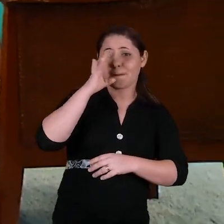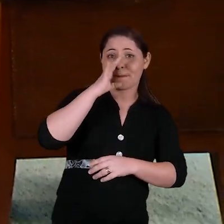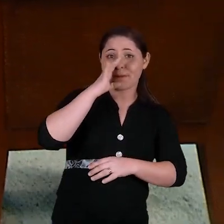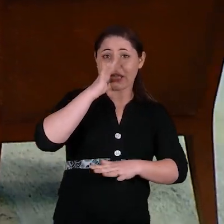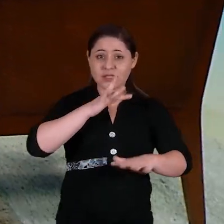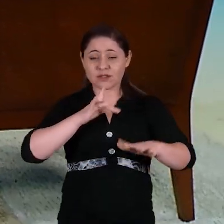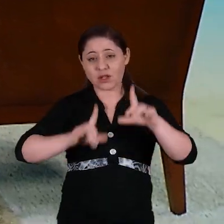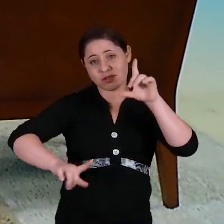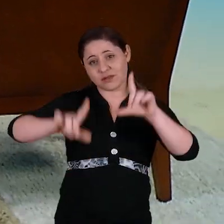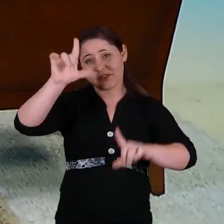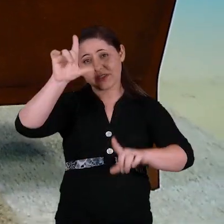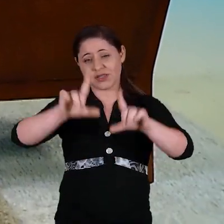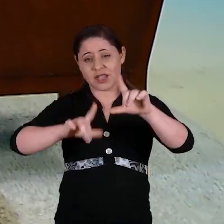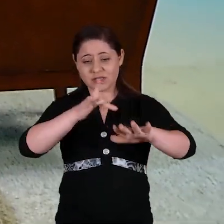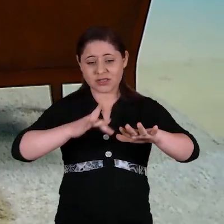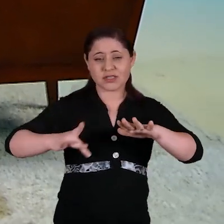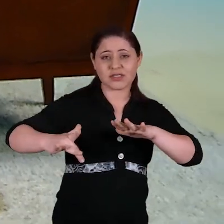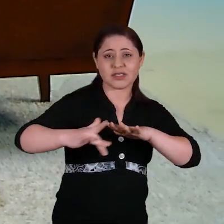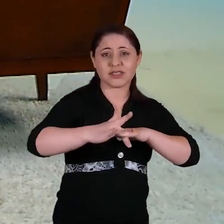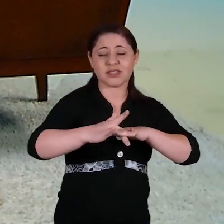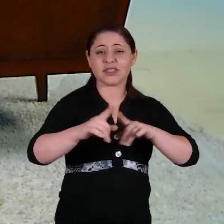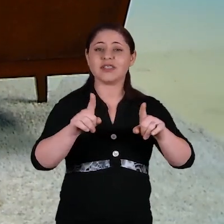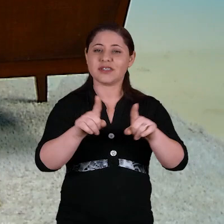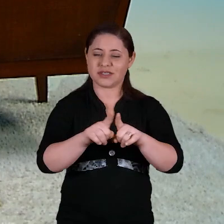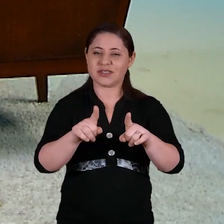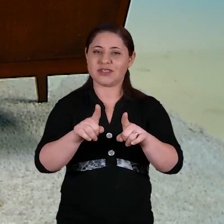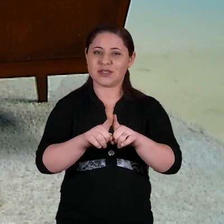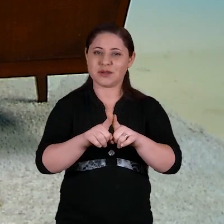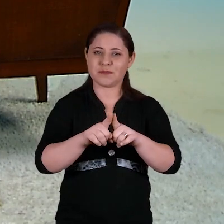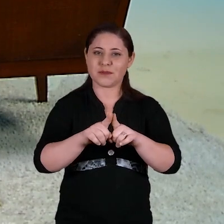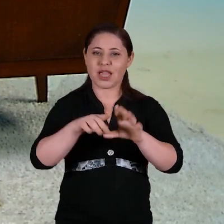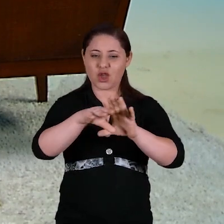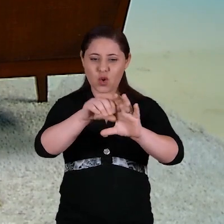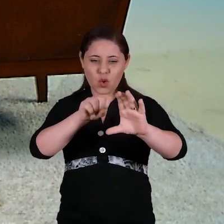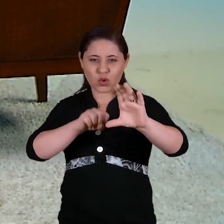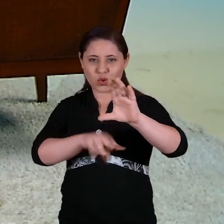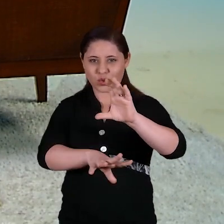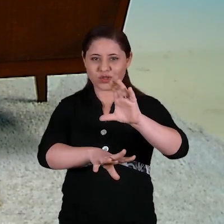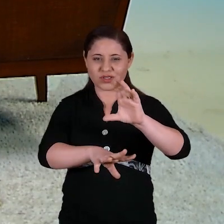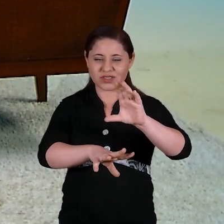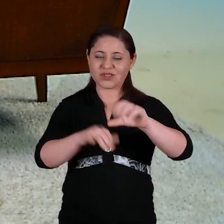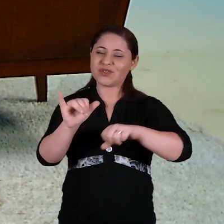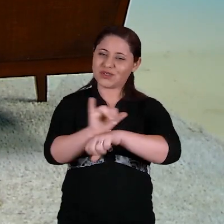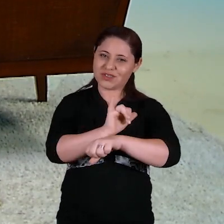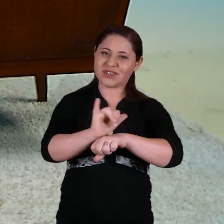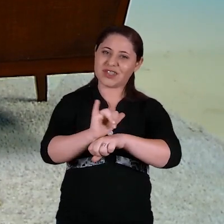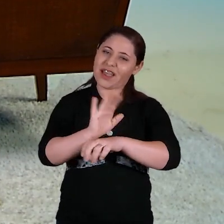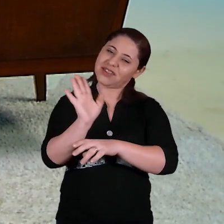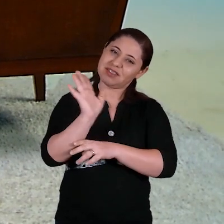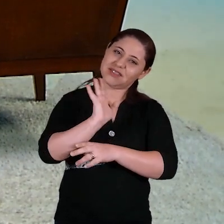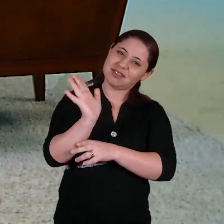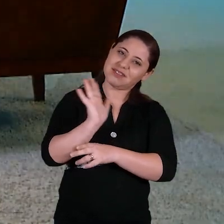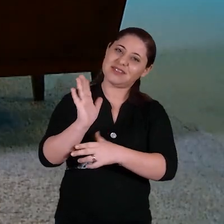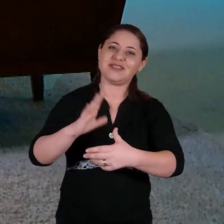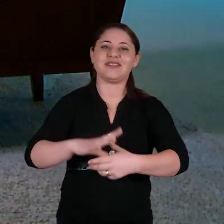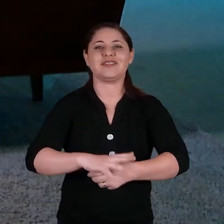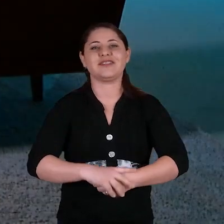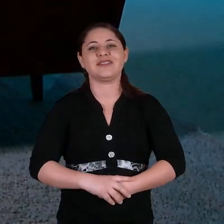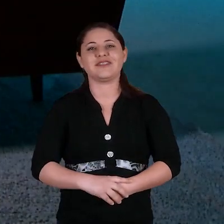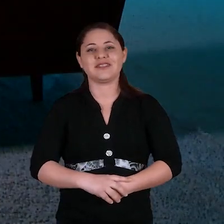da TV Assembleia nas redes sociais e, é claro, compartilhar o nosso link do YouTube. Até a próxima!